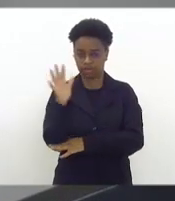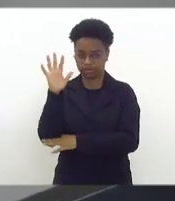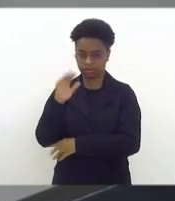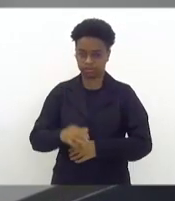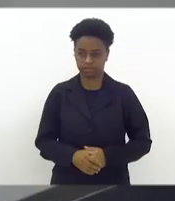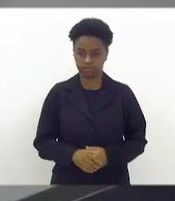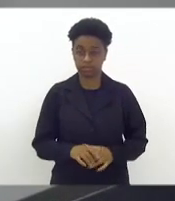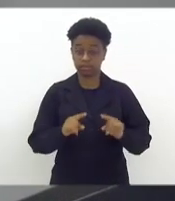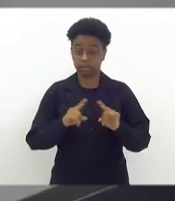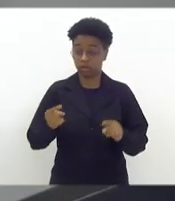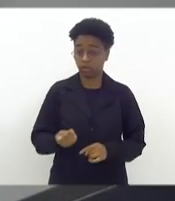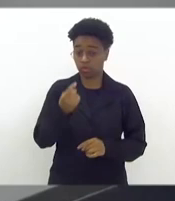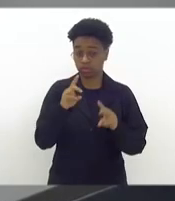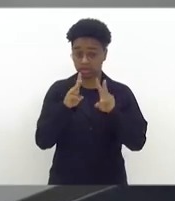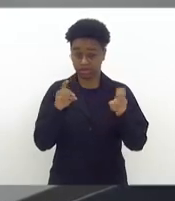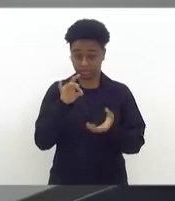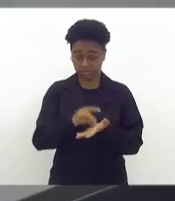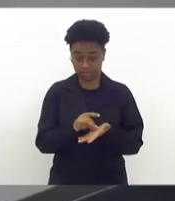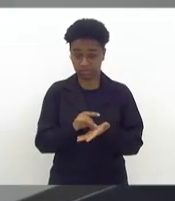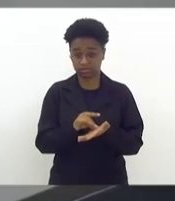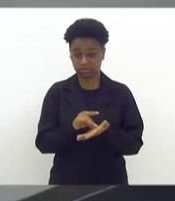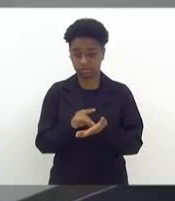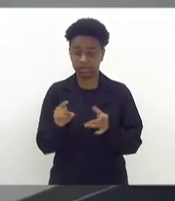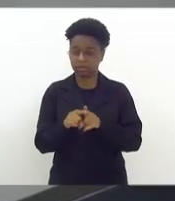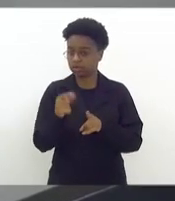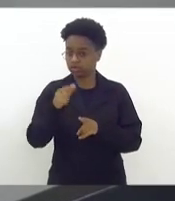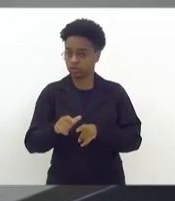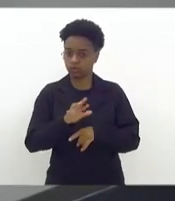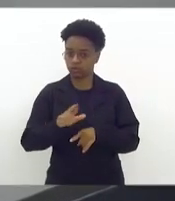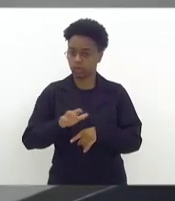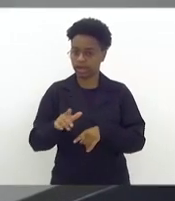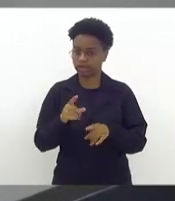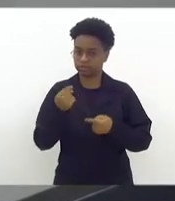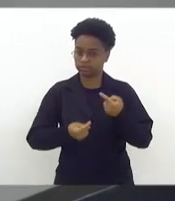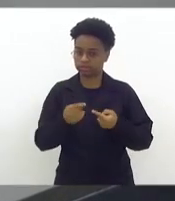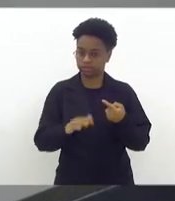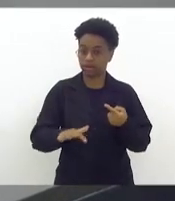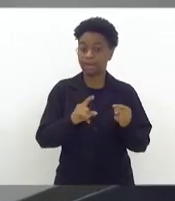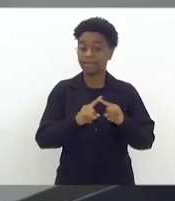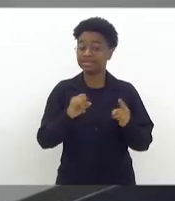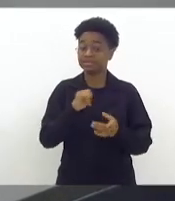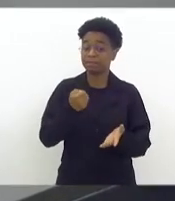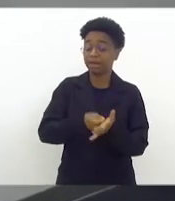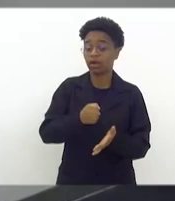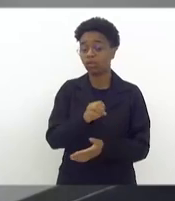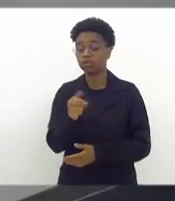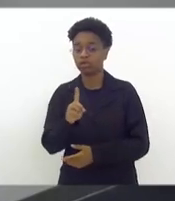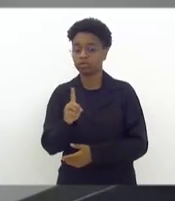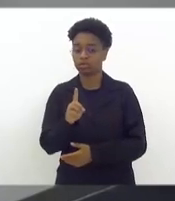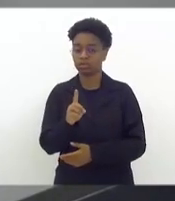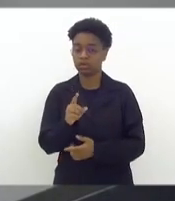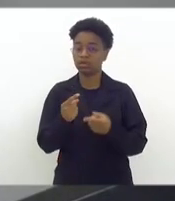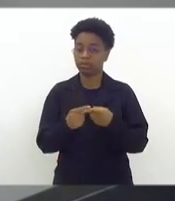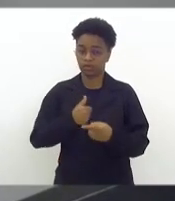A única questão aqui, de fato, e aí, mais uma vez, não adentrando no mérito, é a questão da cobrança ou não. Entendo que